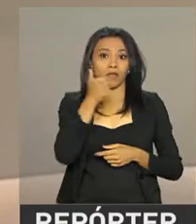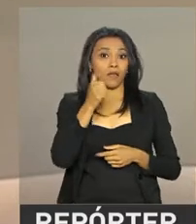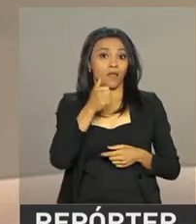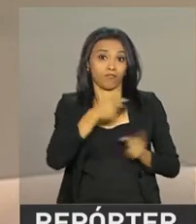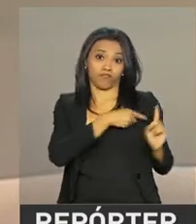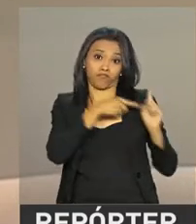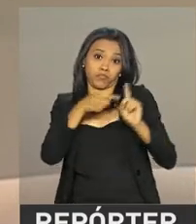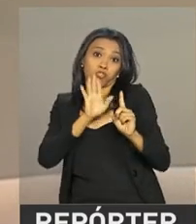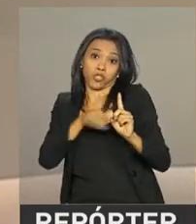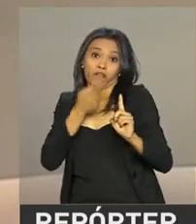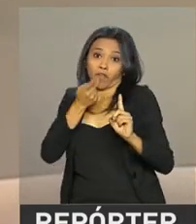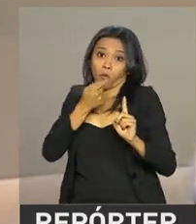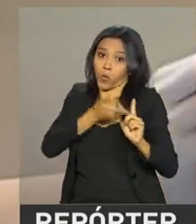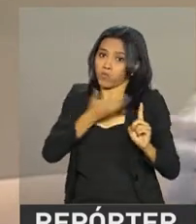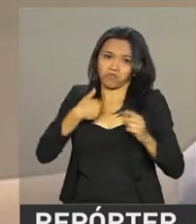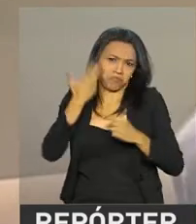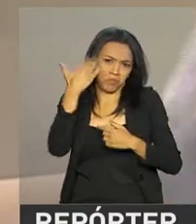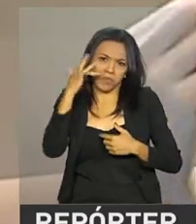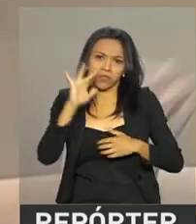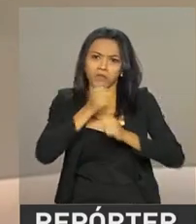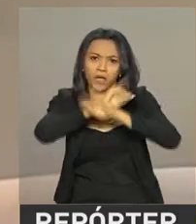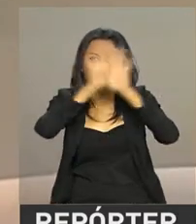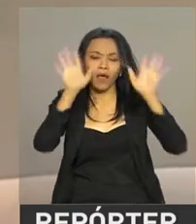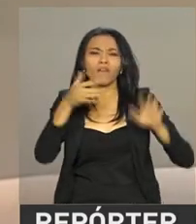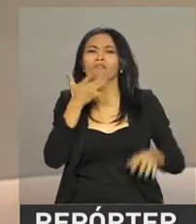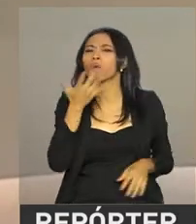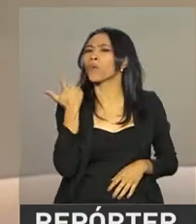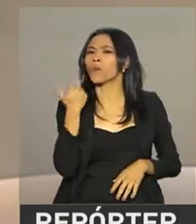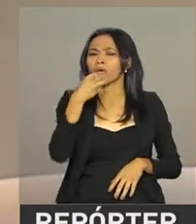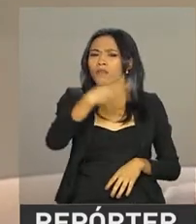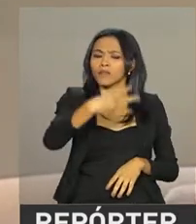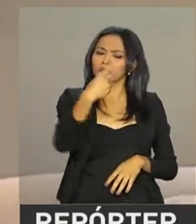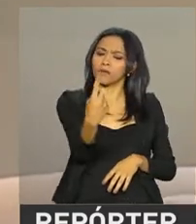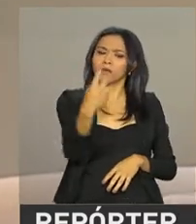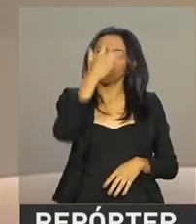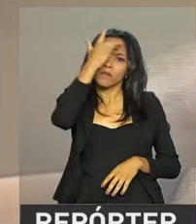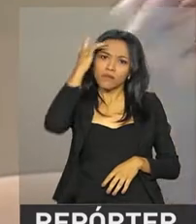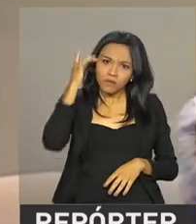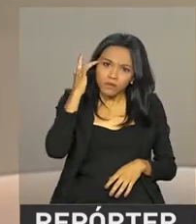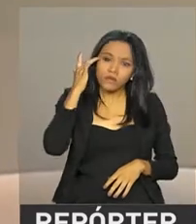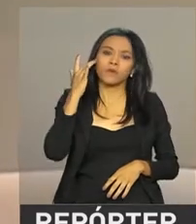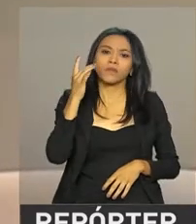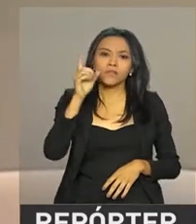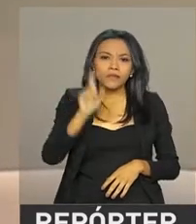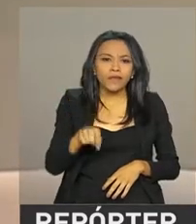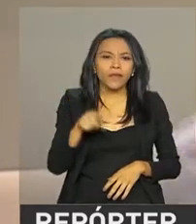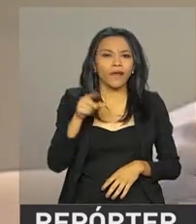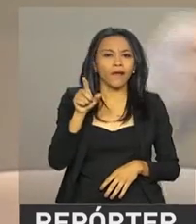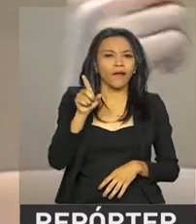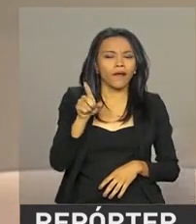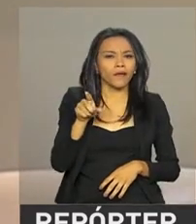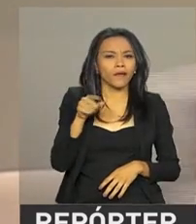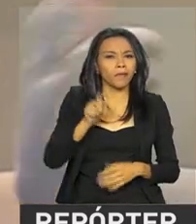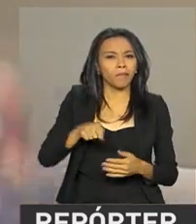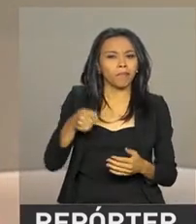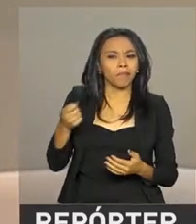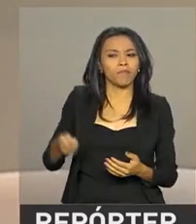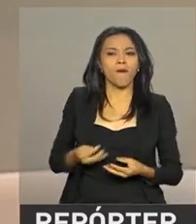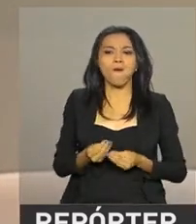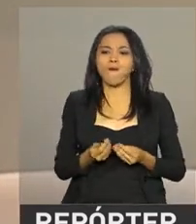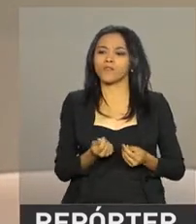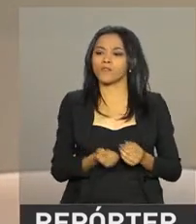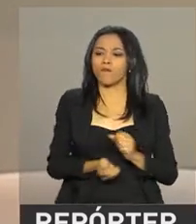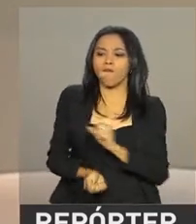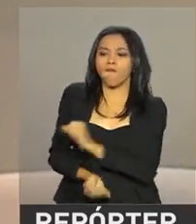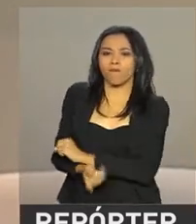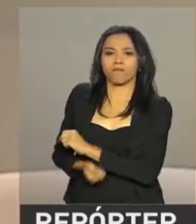aqui, eu não sei se ficou muito claro. A gente pode falar que eram 31 pessoas que eram pilotas ou também que pagaram para alguém